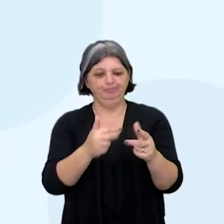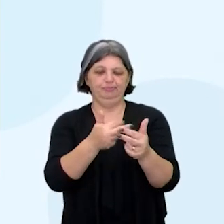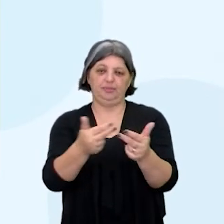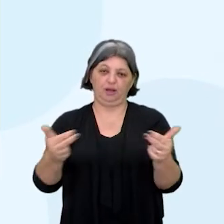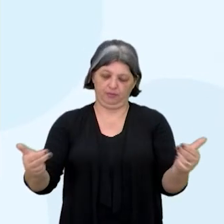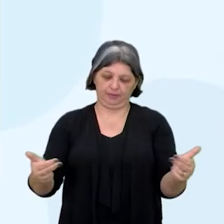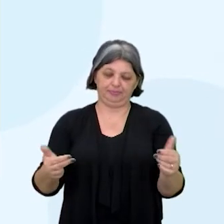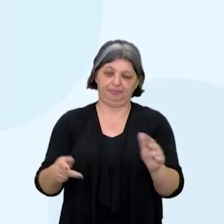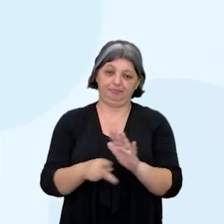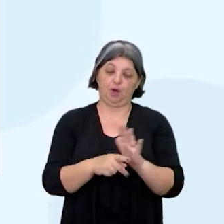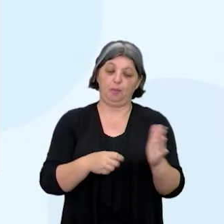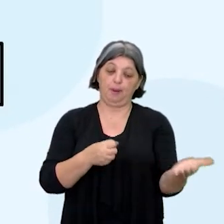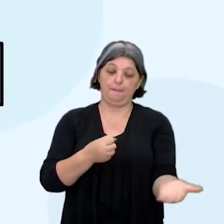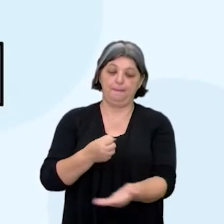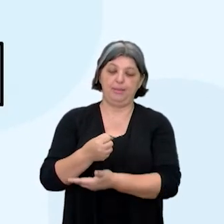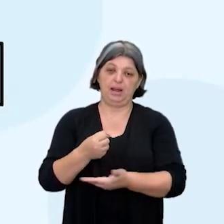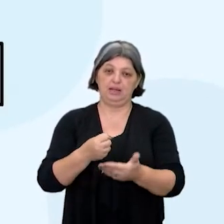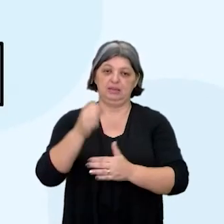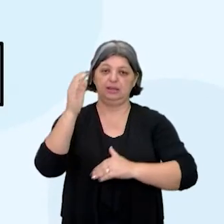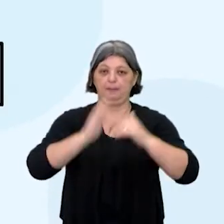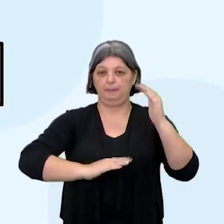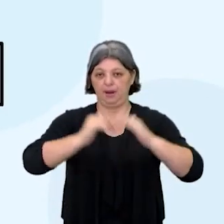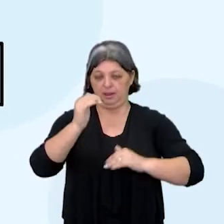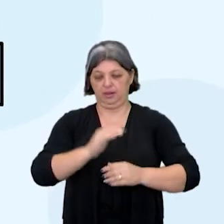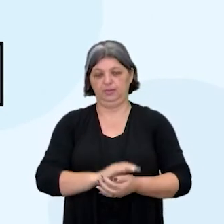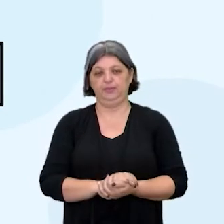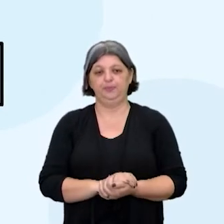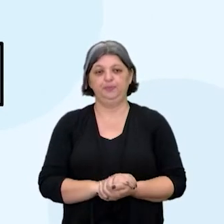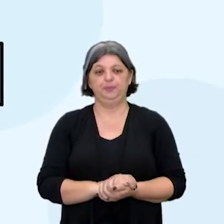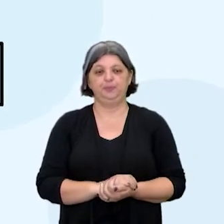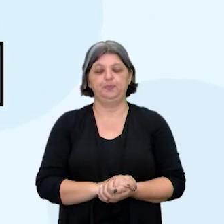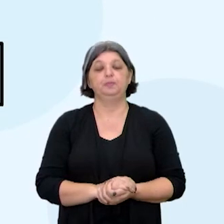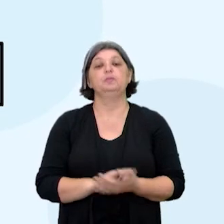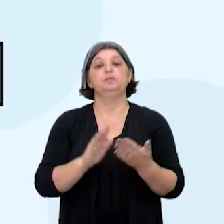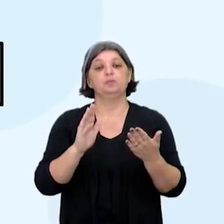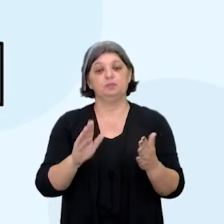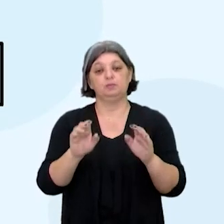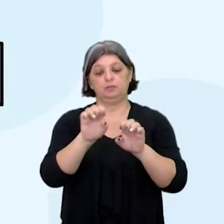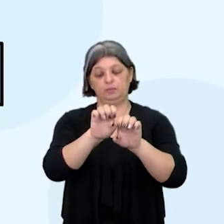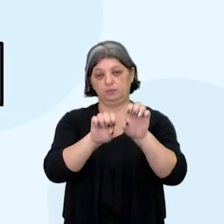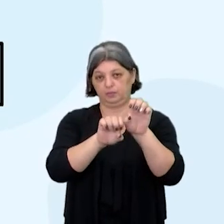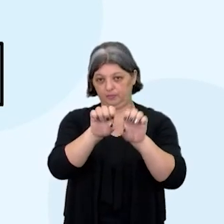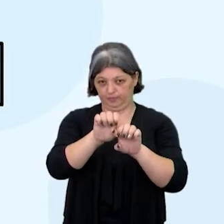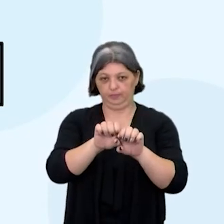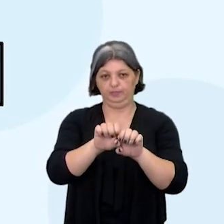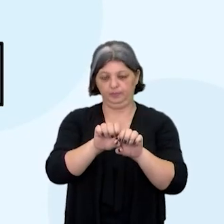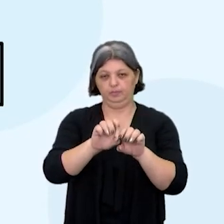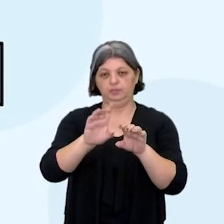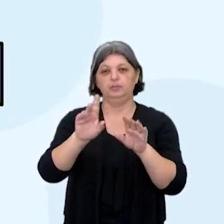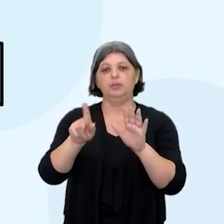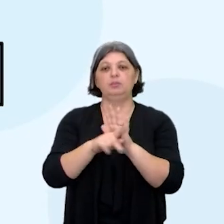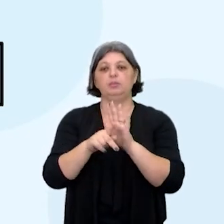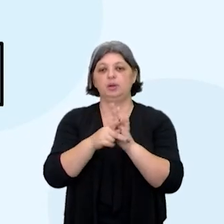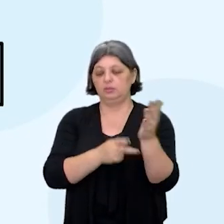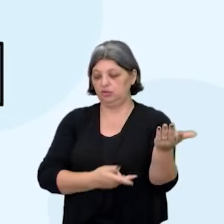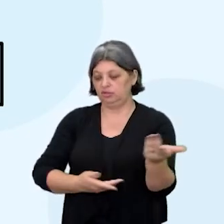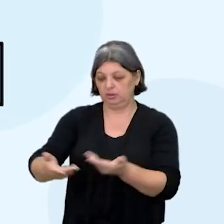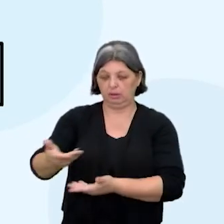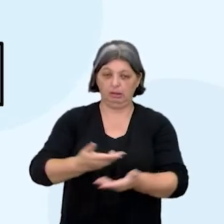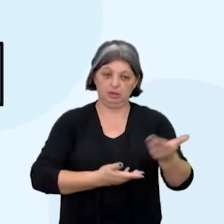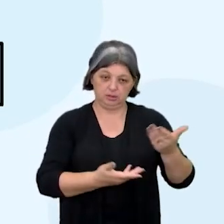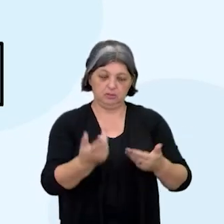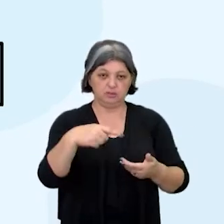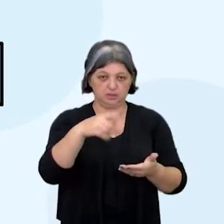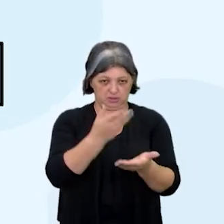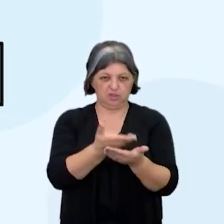bases das nossas habilidades. No eixo estruturante, no eixo de integração, vocês estão